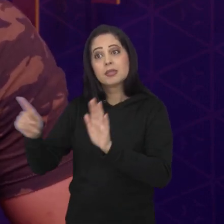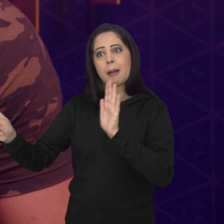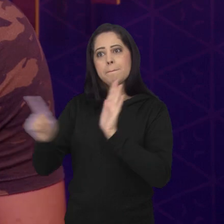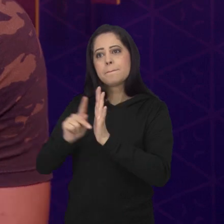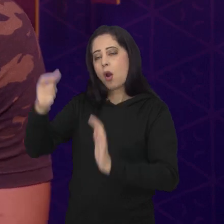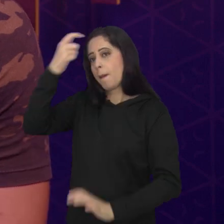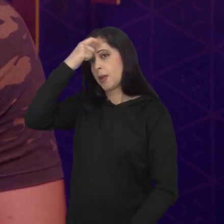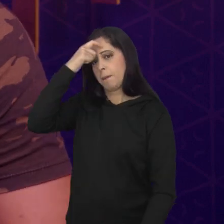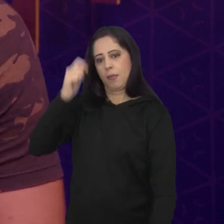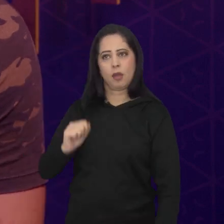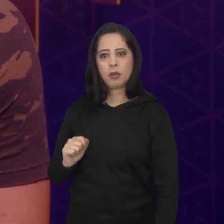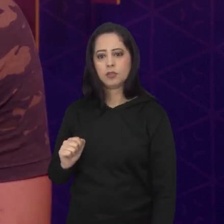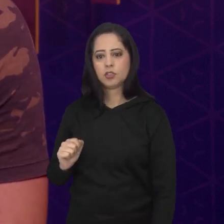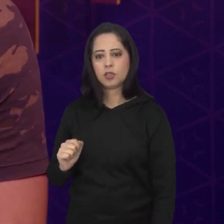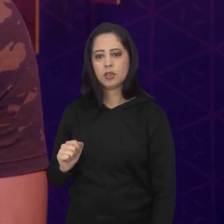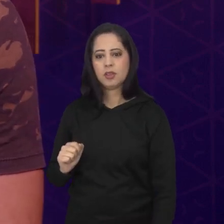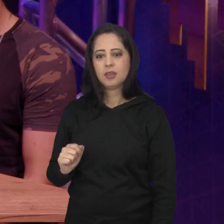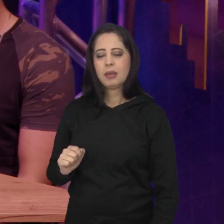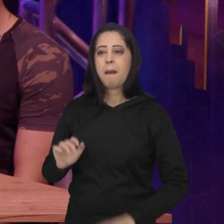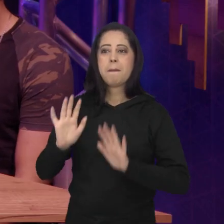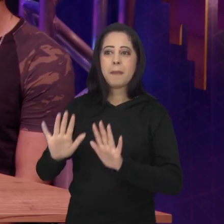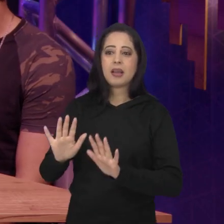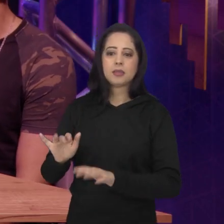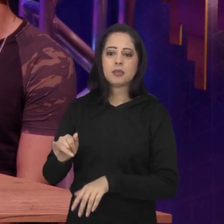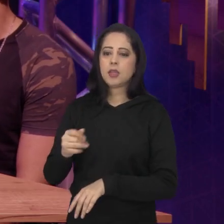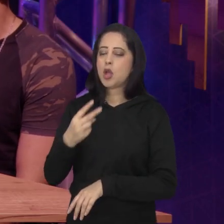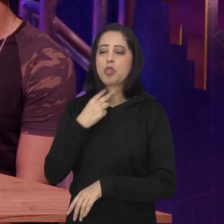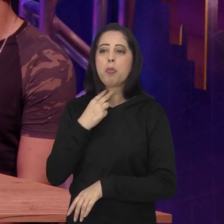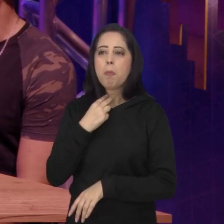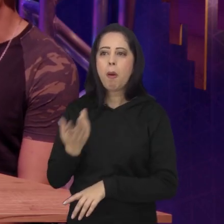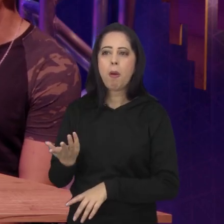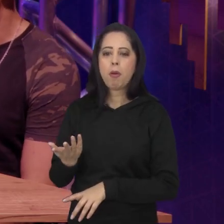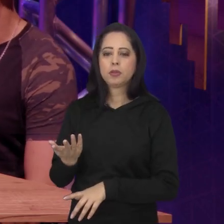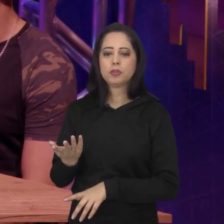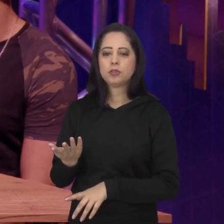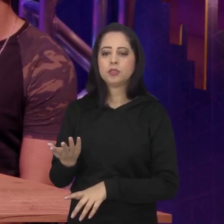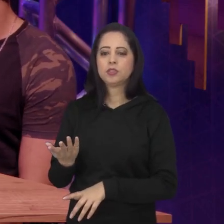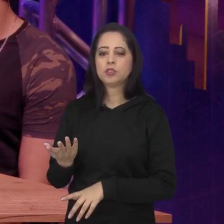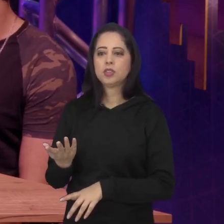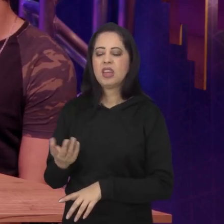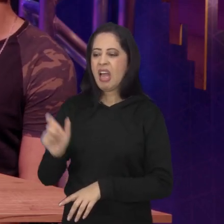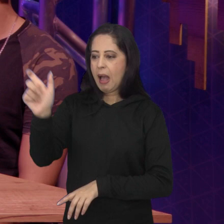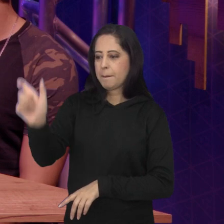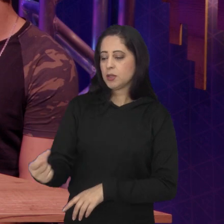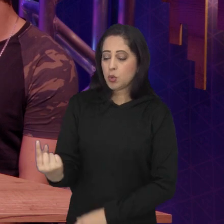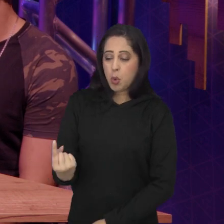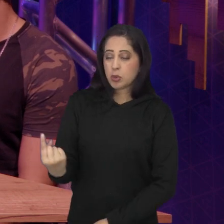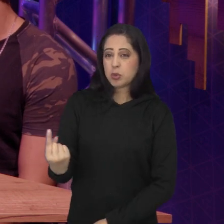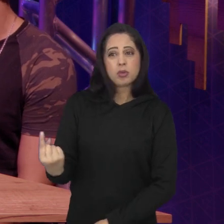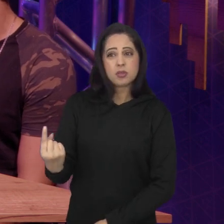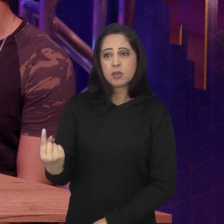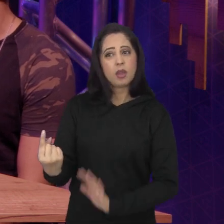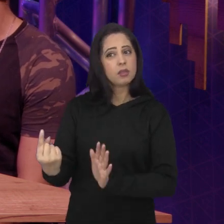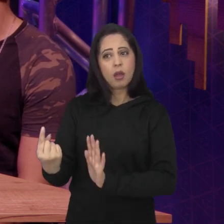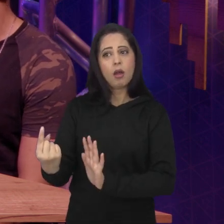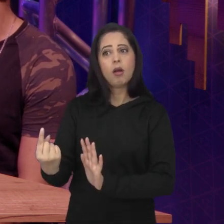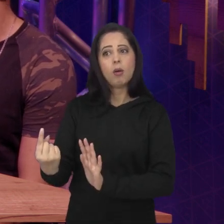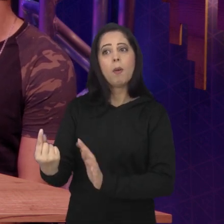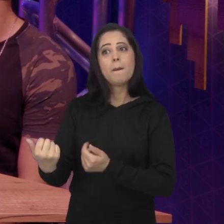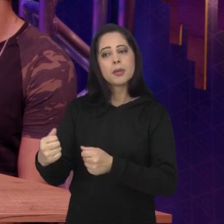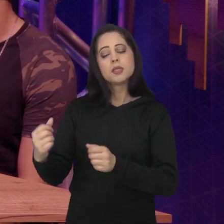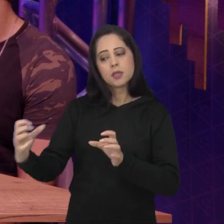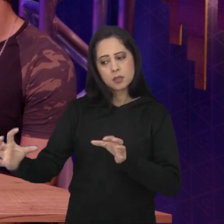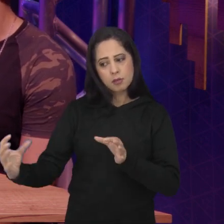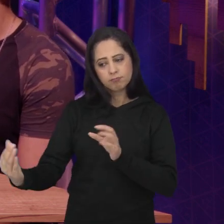delas, então não é normal. E as pessoas não têm que tratar a depressão sozinhas, né? Enfrentar a depressão